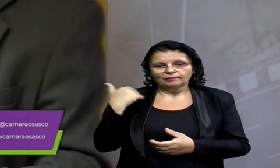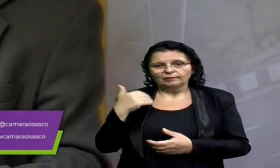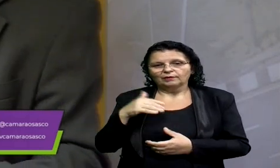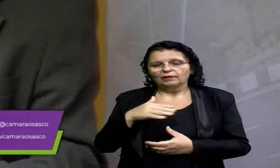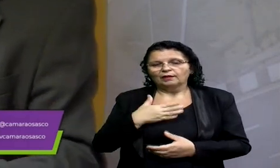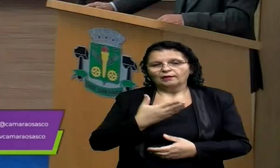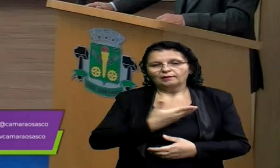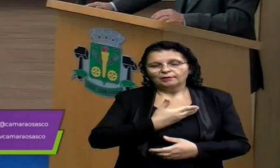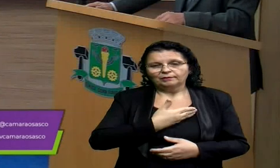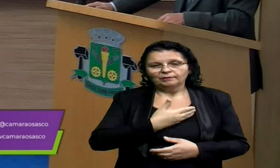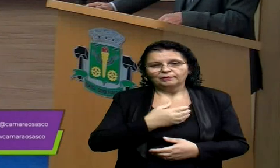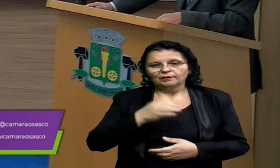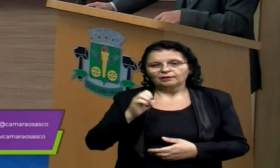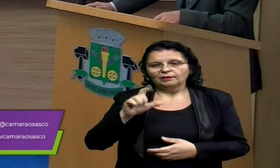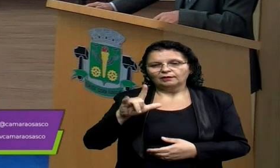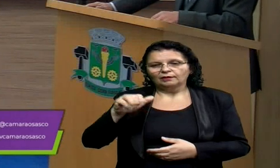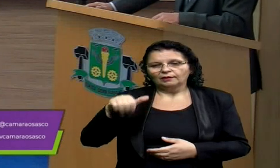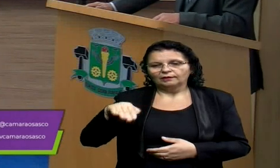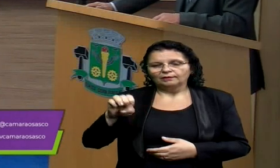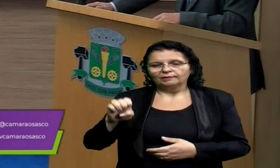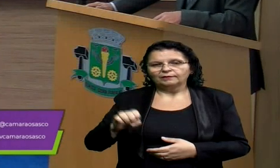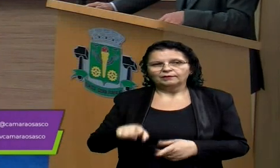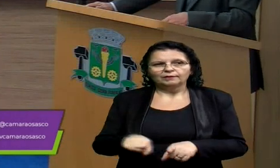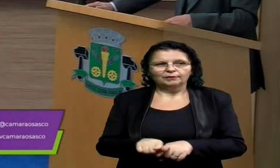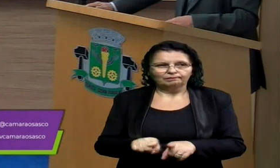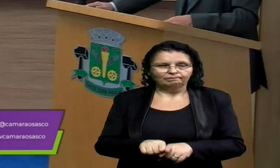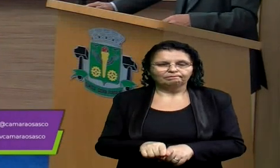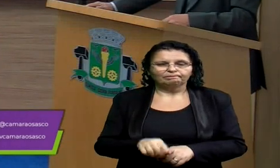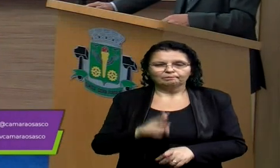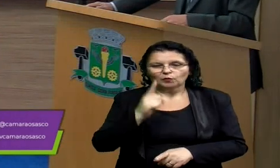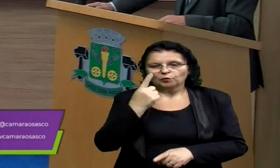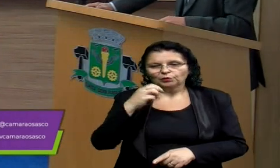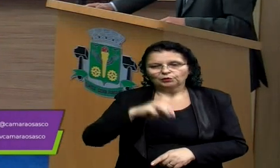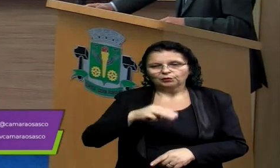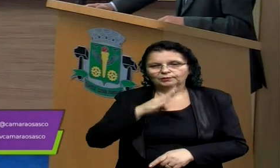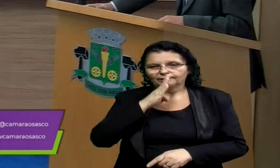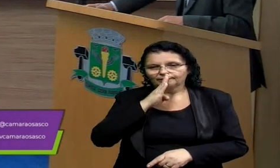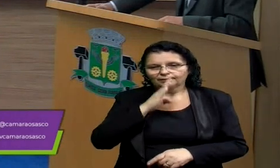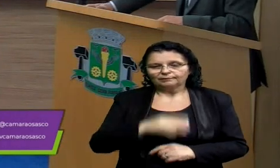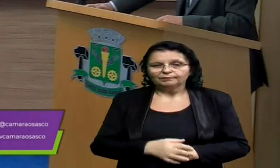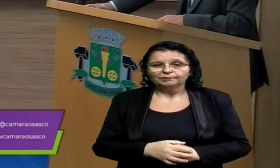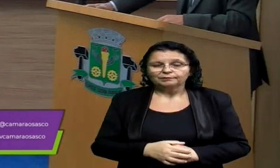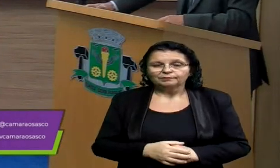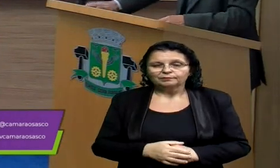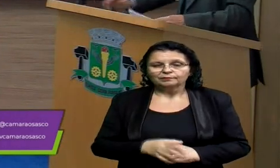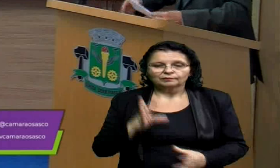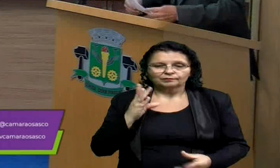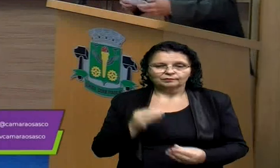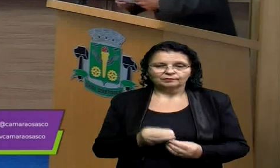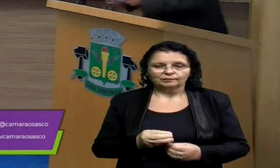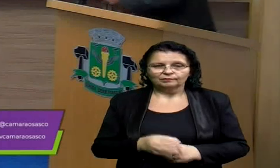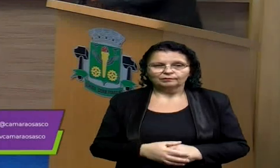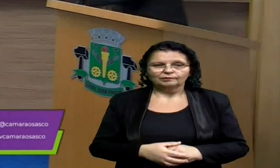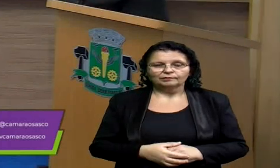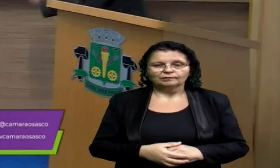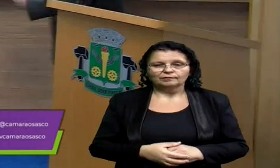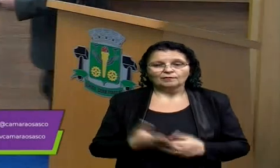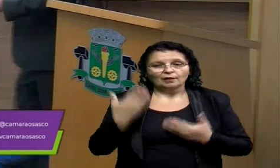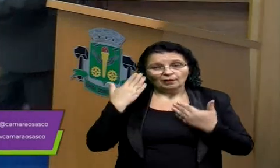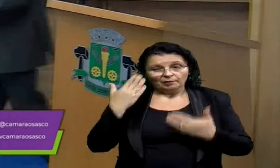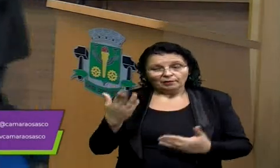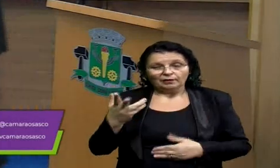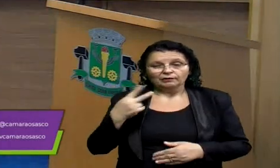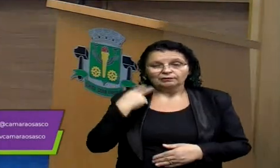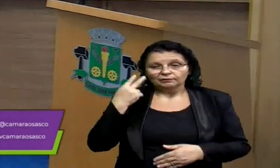amiga da gente a Eliana Então gostaria de pedir um minuto de silêncio tá obrigado Presidente eram essas as minhas palavras tá obrigado